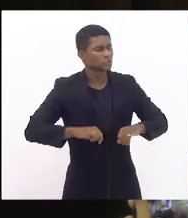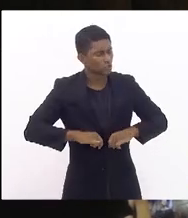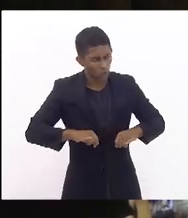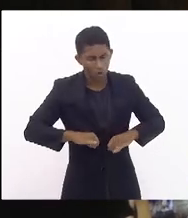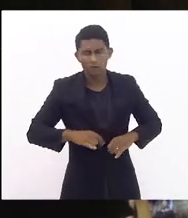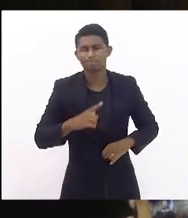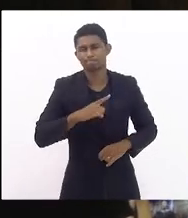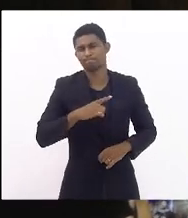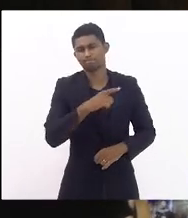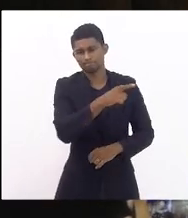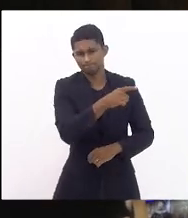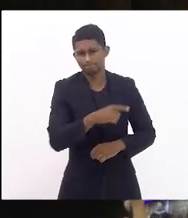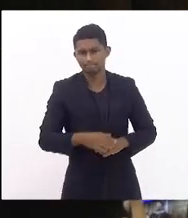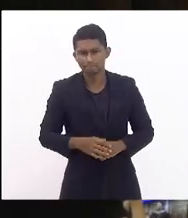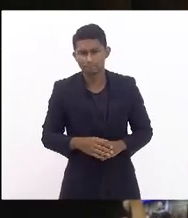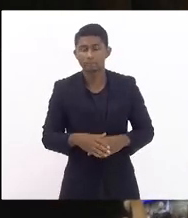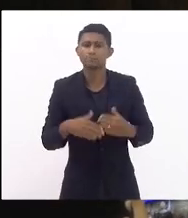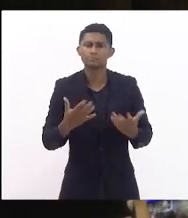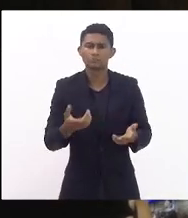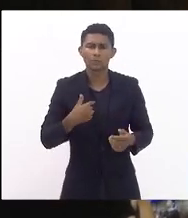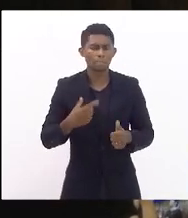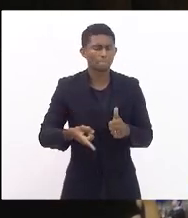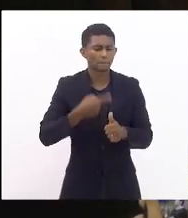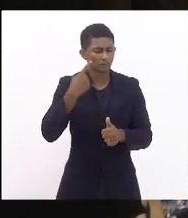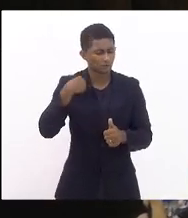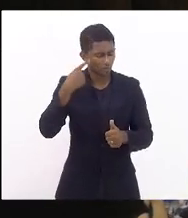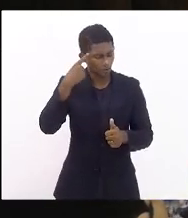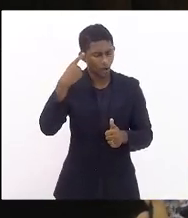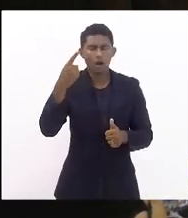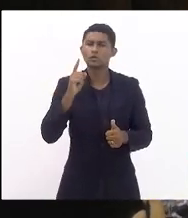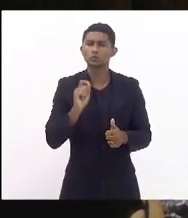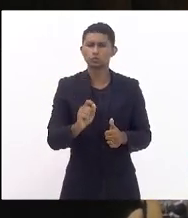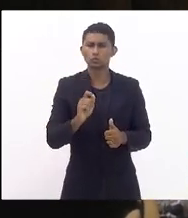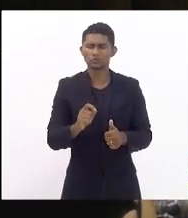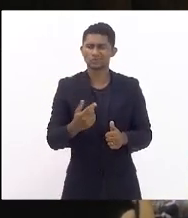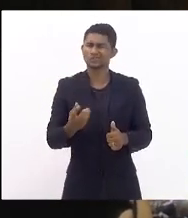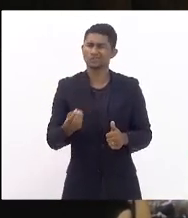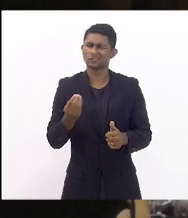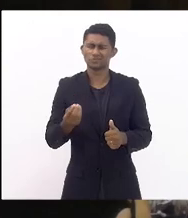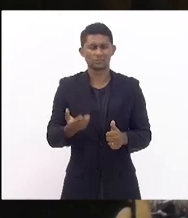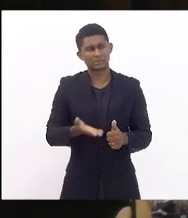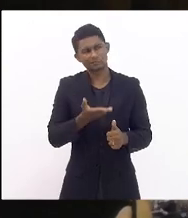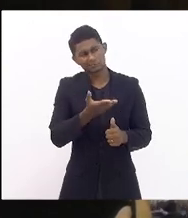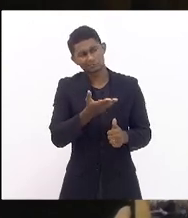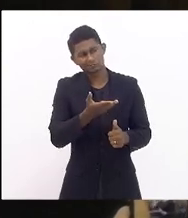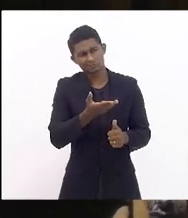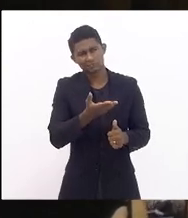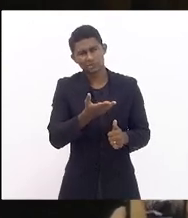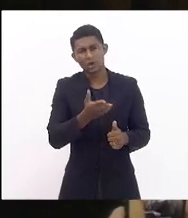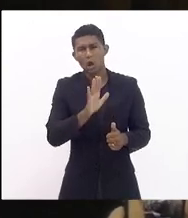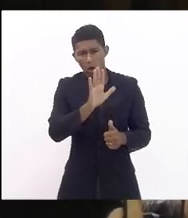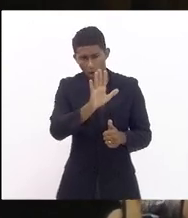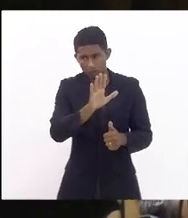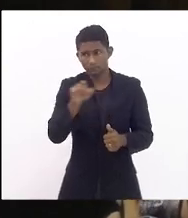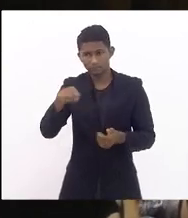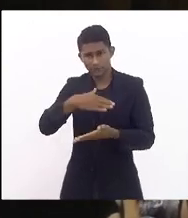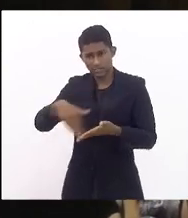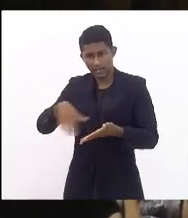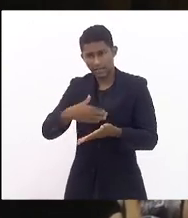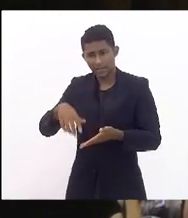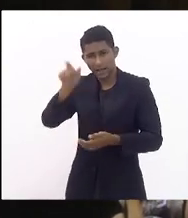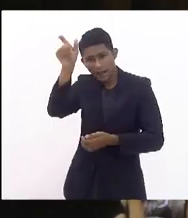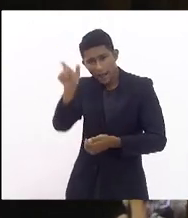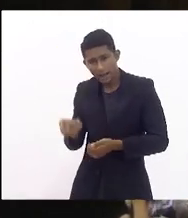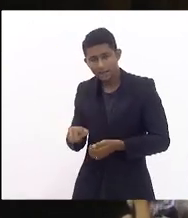aí, a primeira coisa que eu pensei, não é possível aqui estar desse jeito, eu vou lá falar com a secretária de